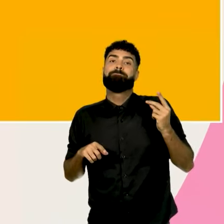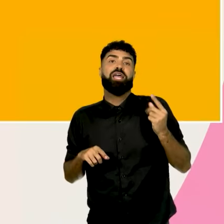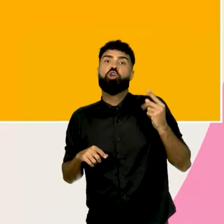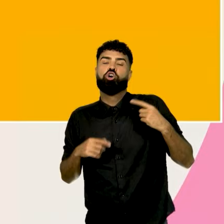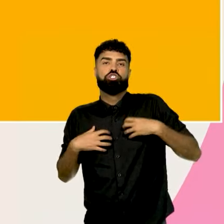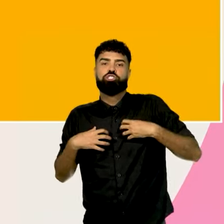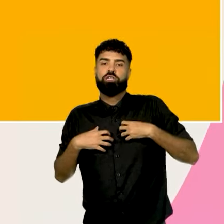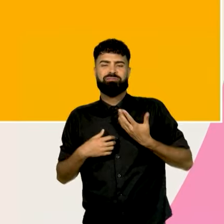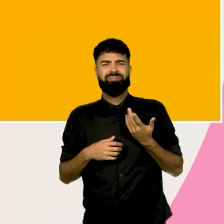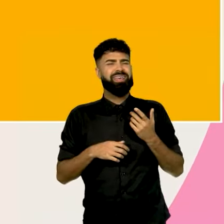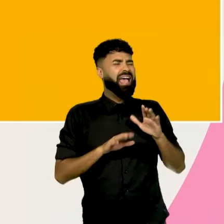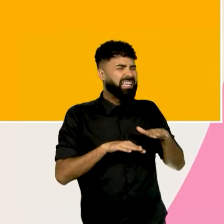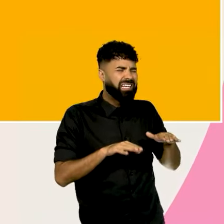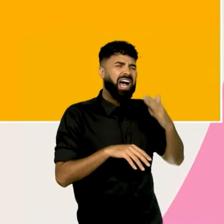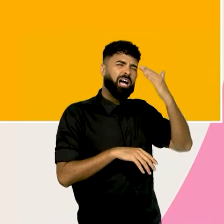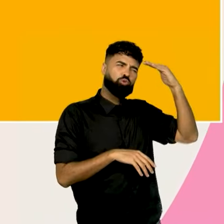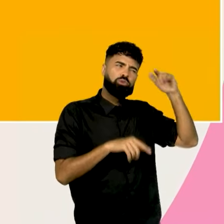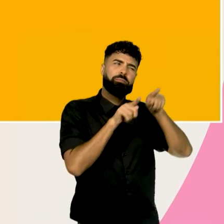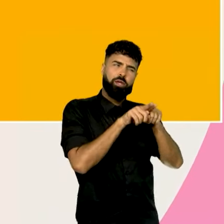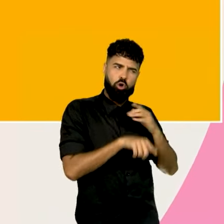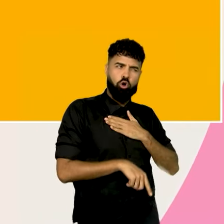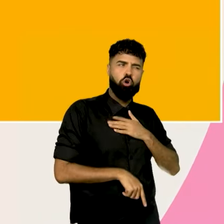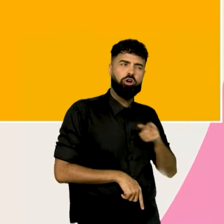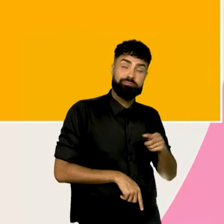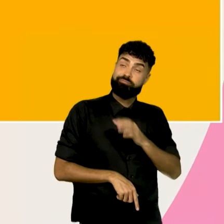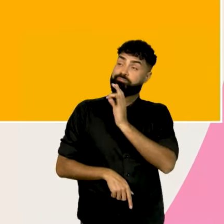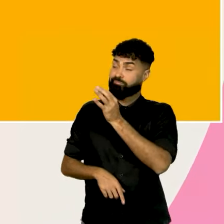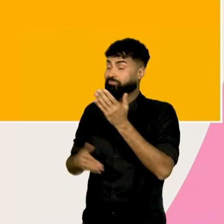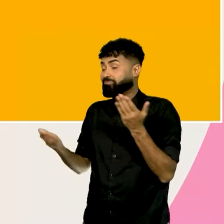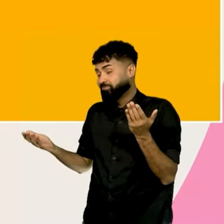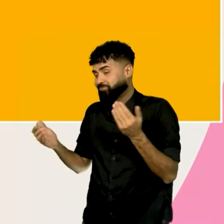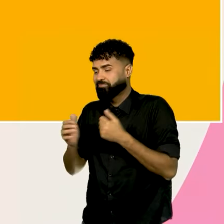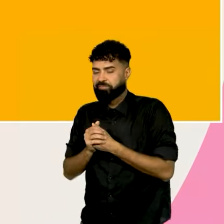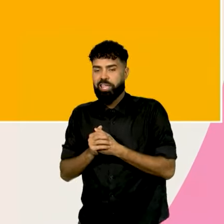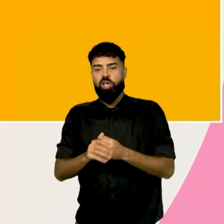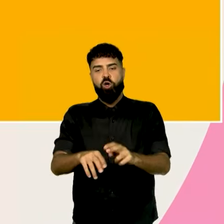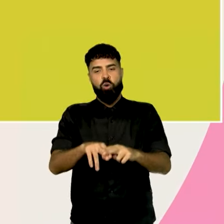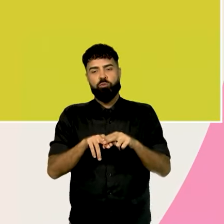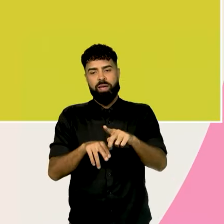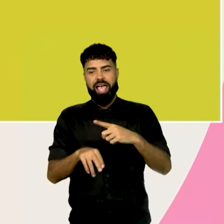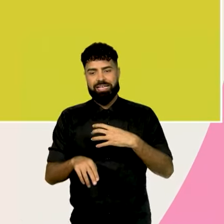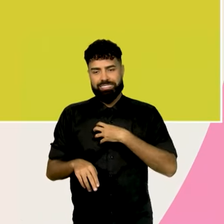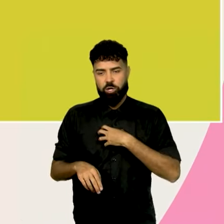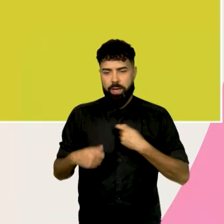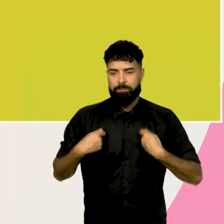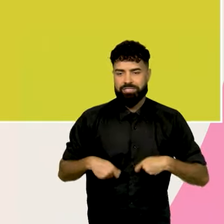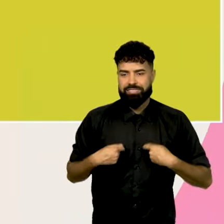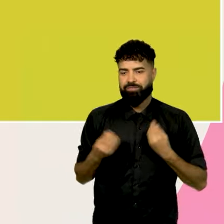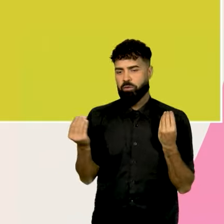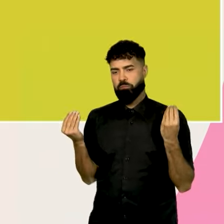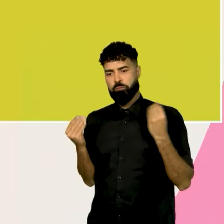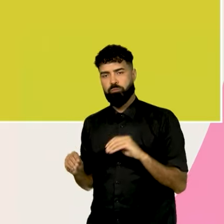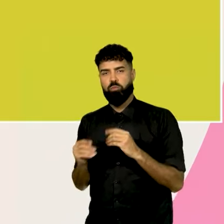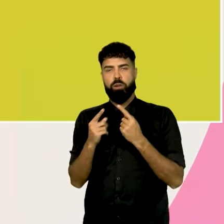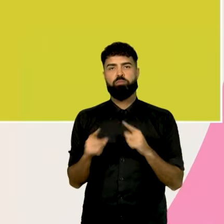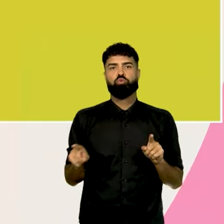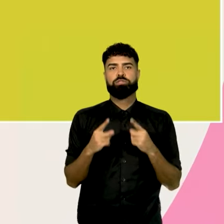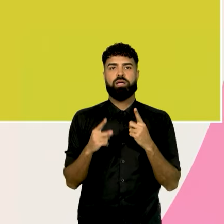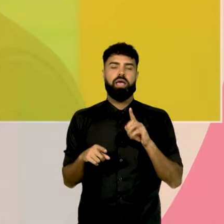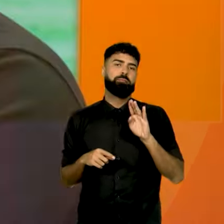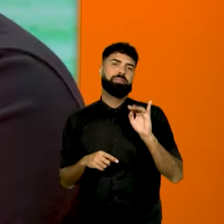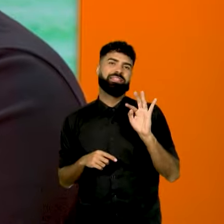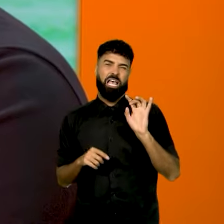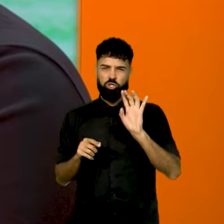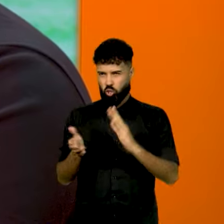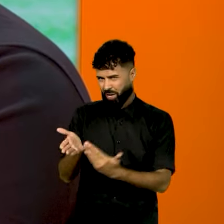se conectar. Para criança e para adultos também, né? É. Exato. E a gente sentiu que precisava inserir a música nos conteúdos do Bita, que não bastava ser